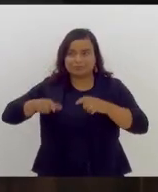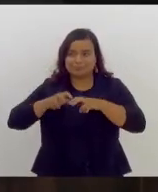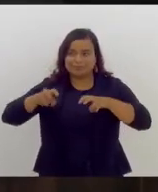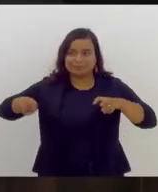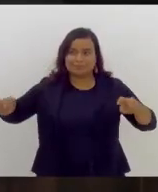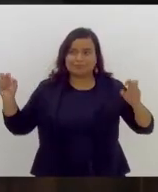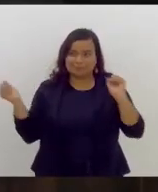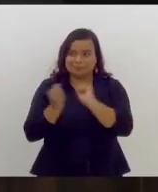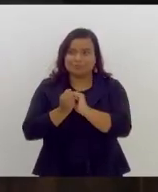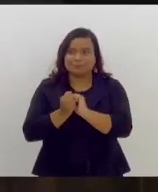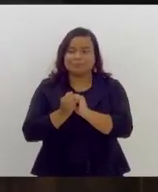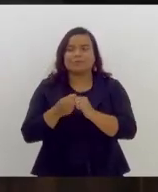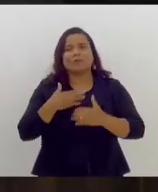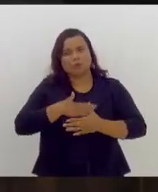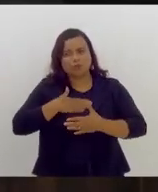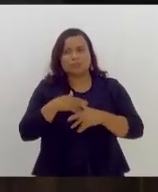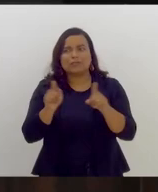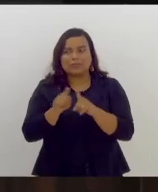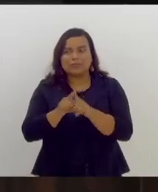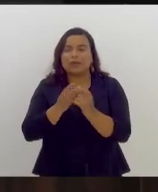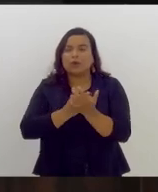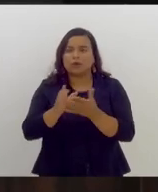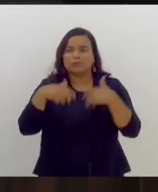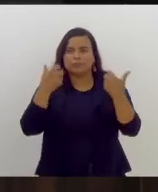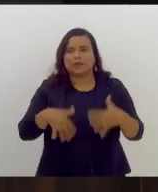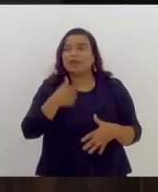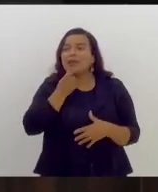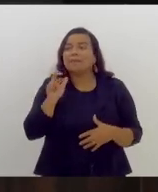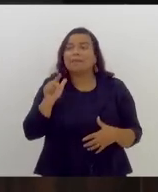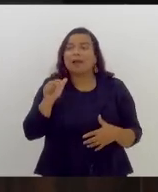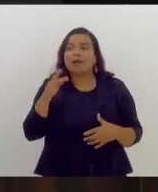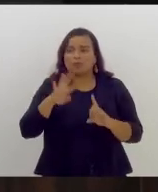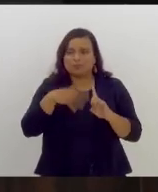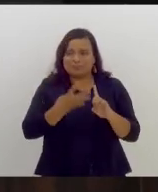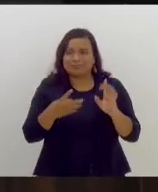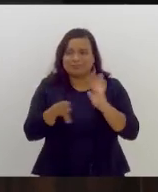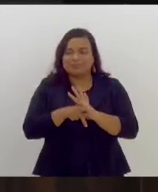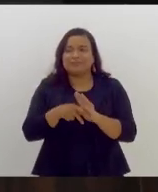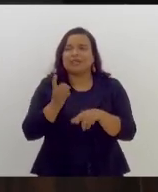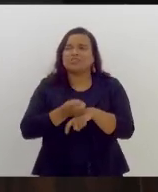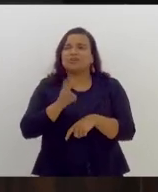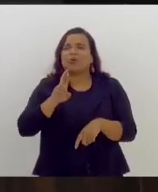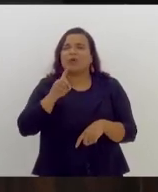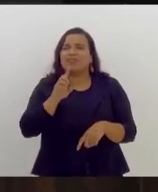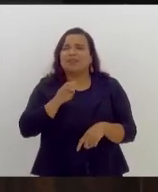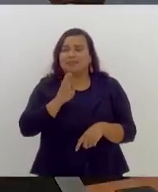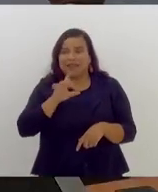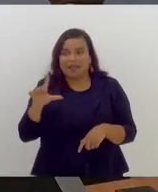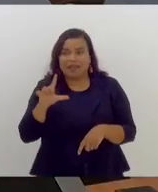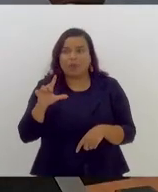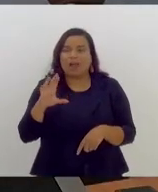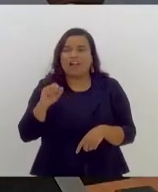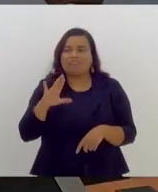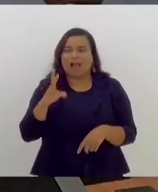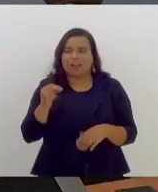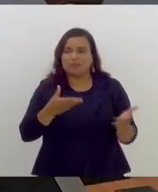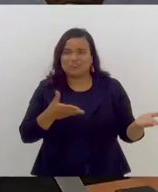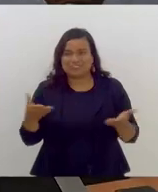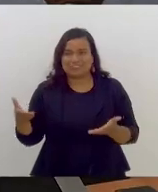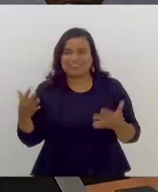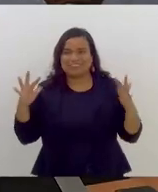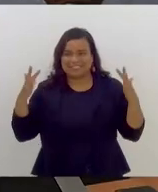mesa. Eu gostaria de começar com o irmão do homenageado, doutor Daniel Homem de Carvalho.